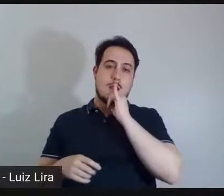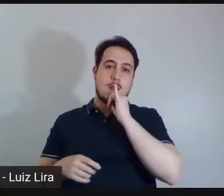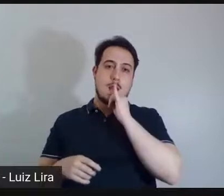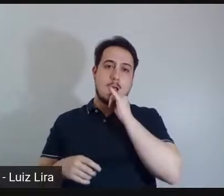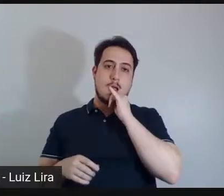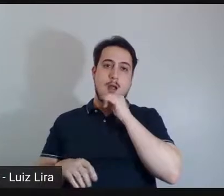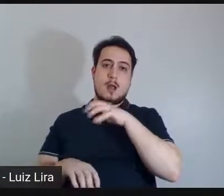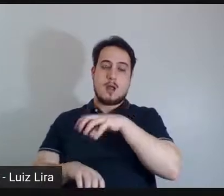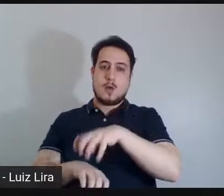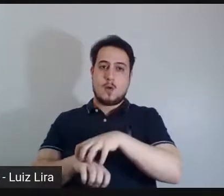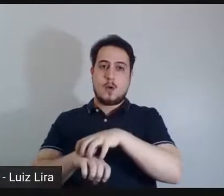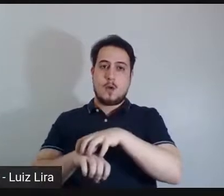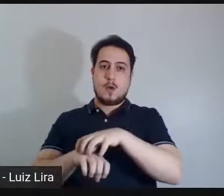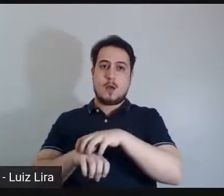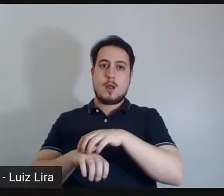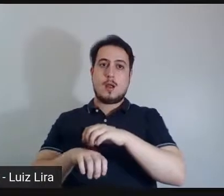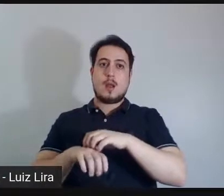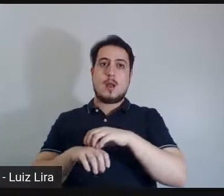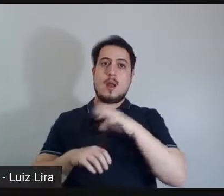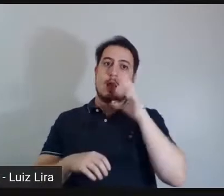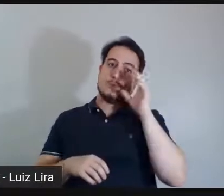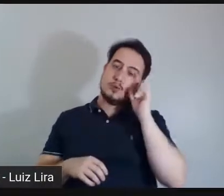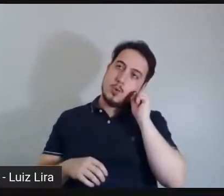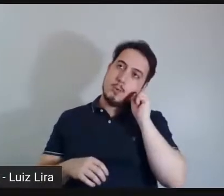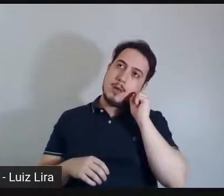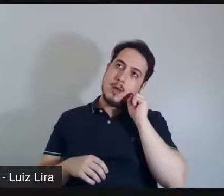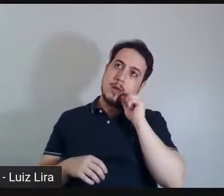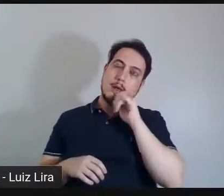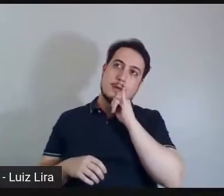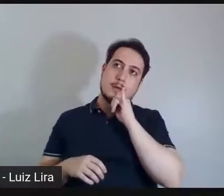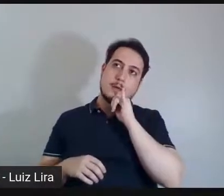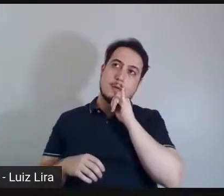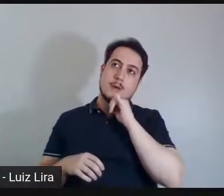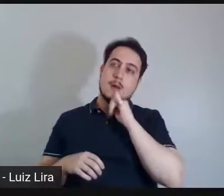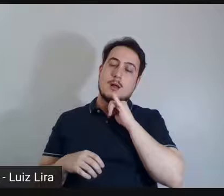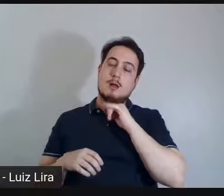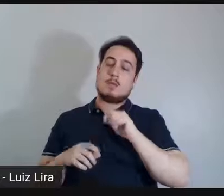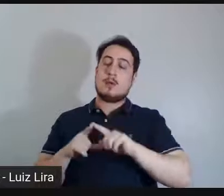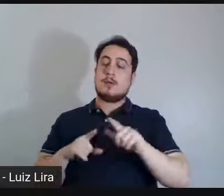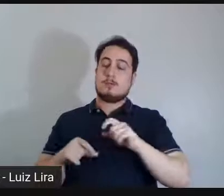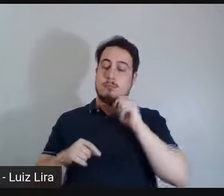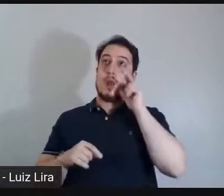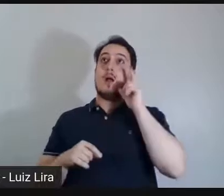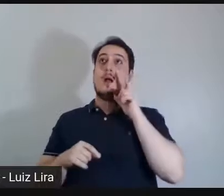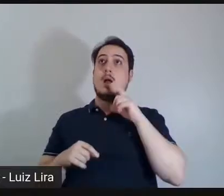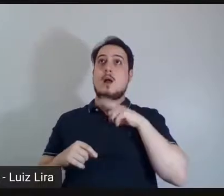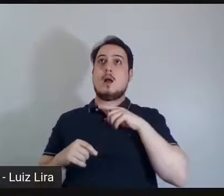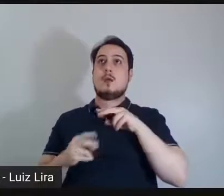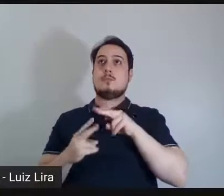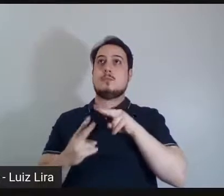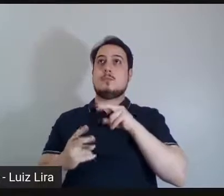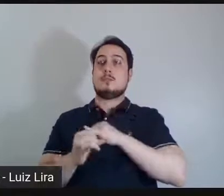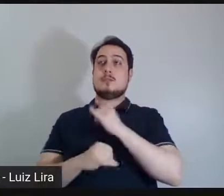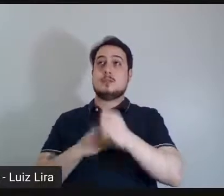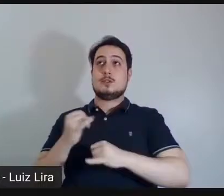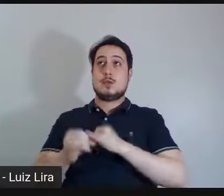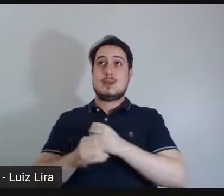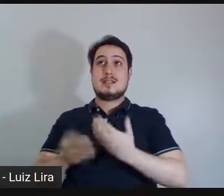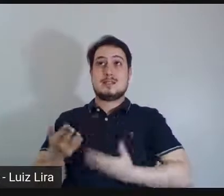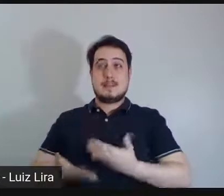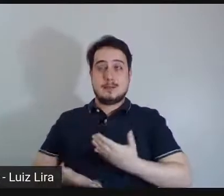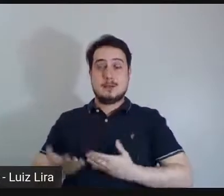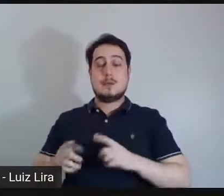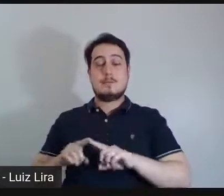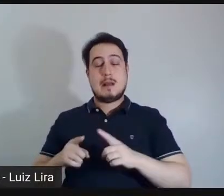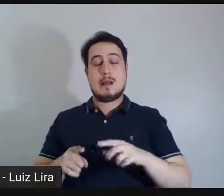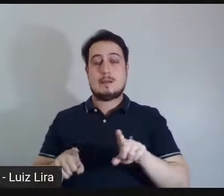entidade, dormir no trabalho presencial e acordar no teletrabalho, não só servidores, mas terceirizados também,